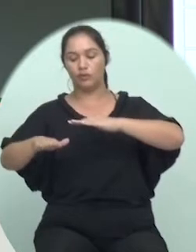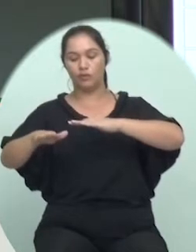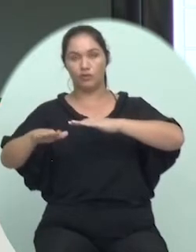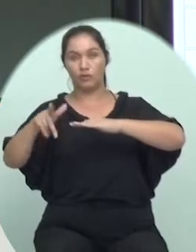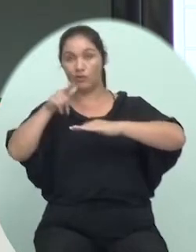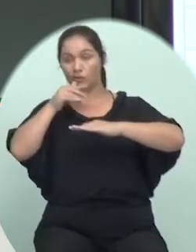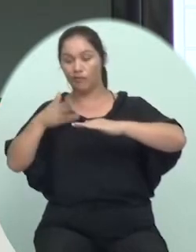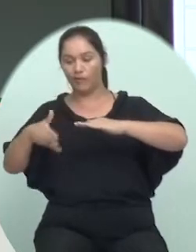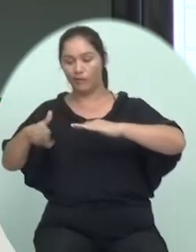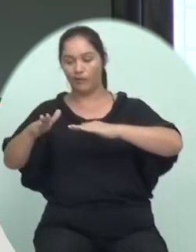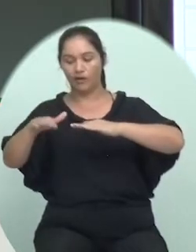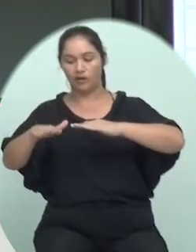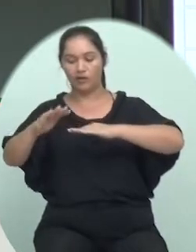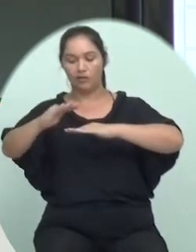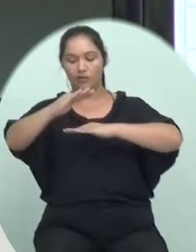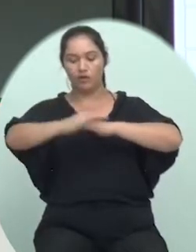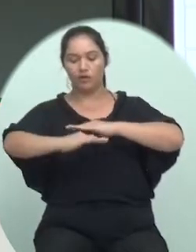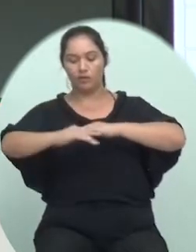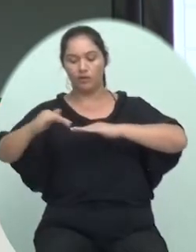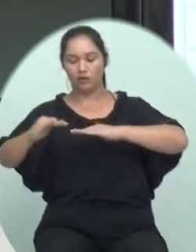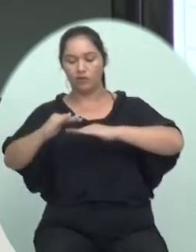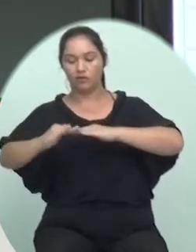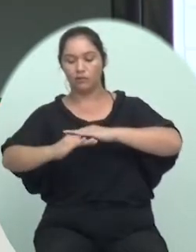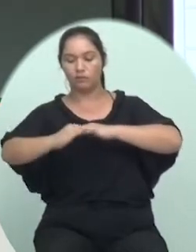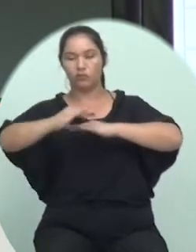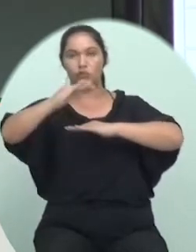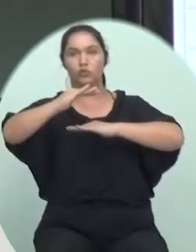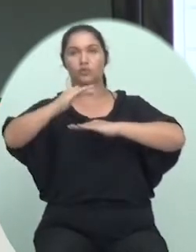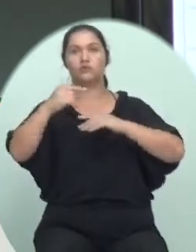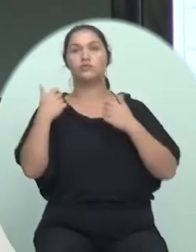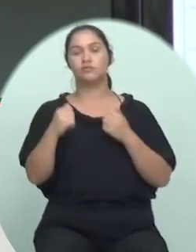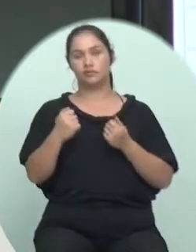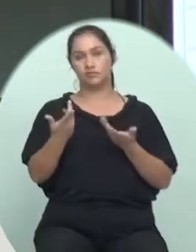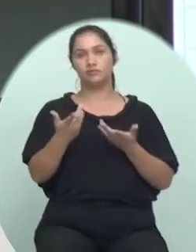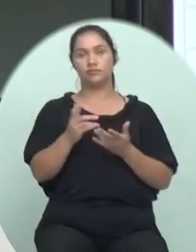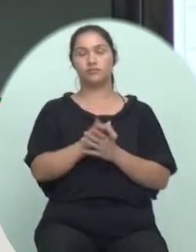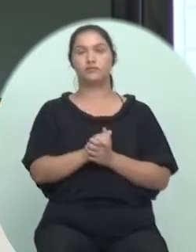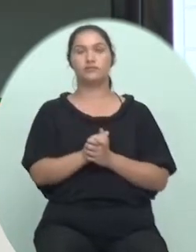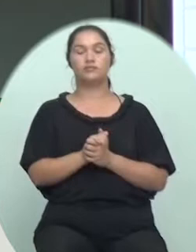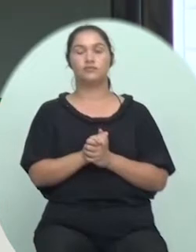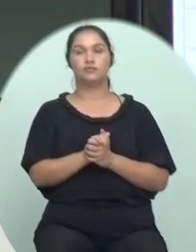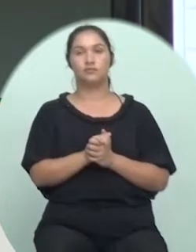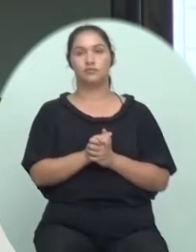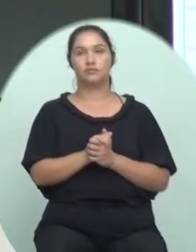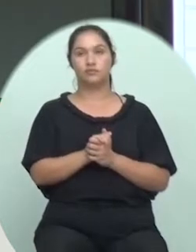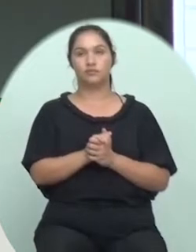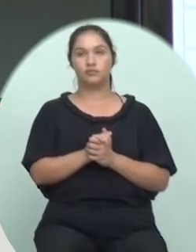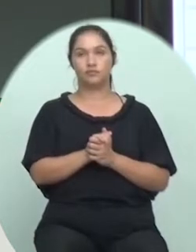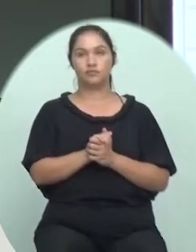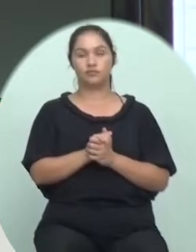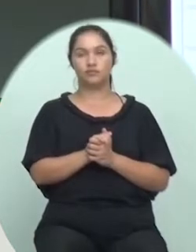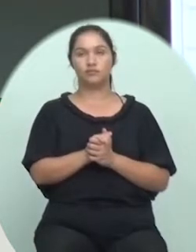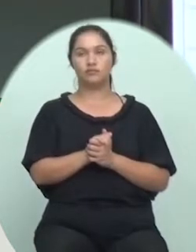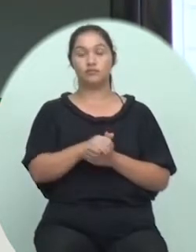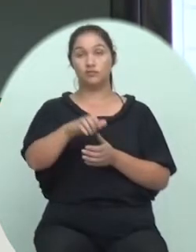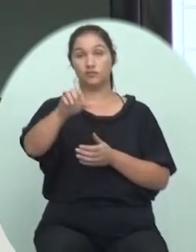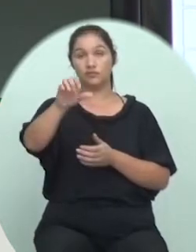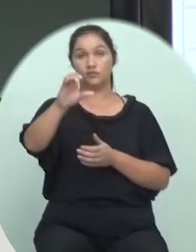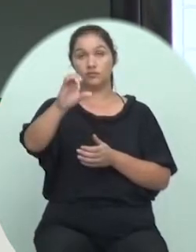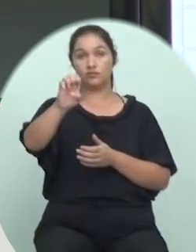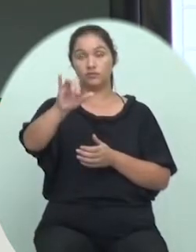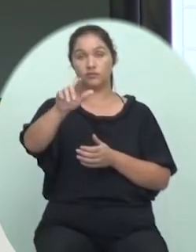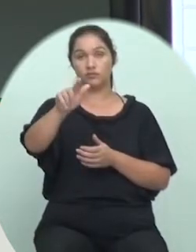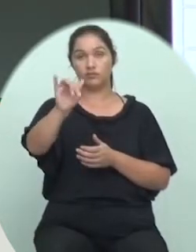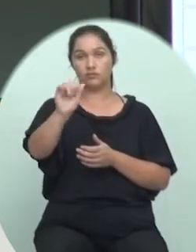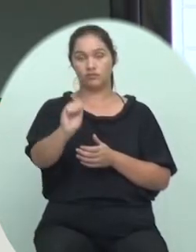região, como está em toda a cidade, até falta aquela ceifa, né, presidente? Mire, que o senhor falou em 2017, falta uma ceifa para dar uma geral